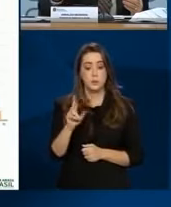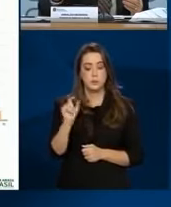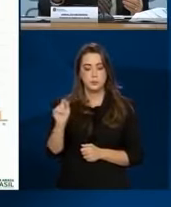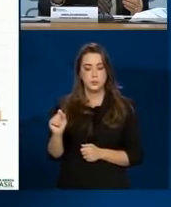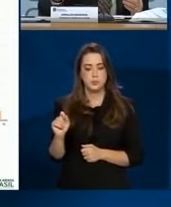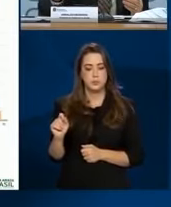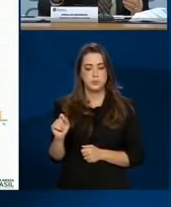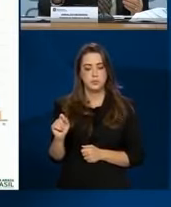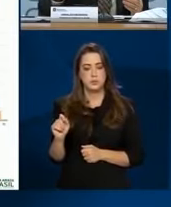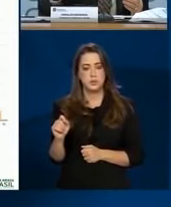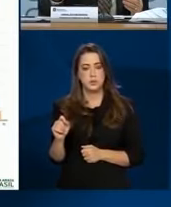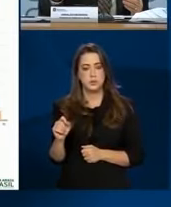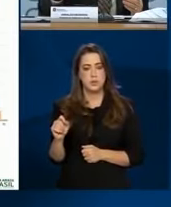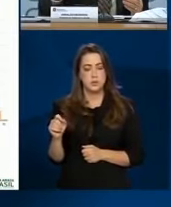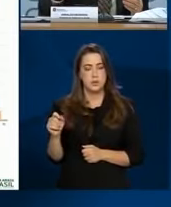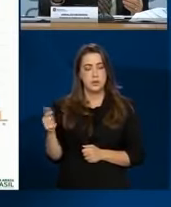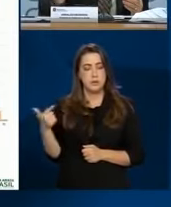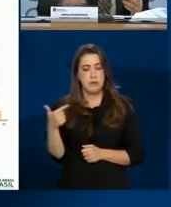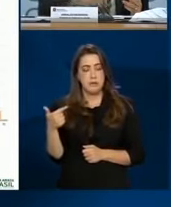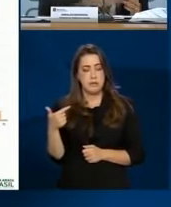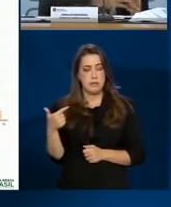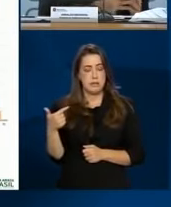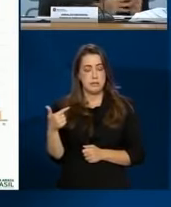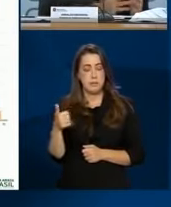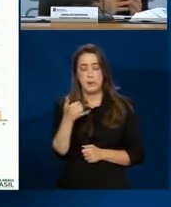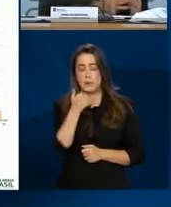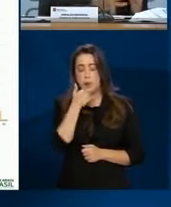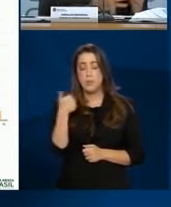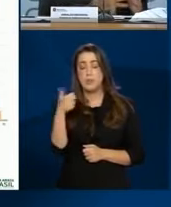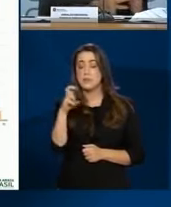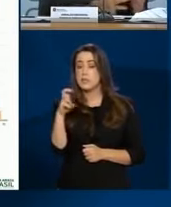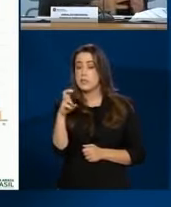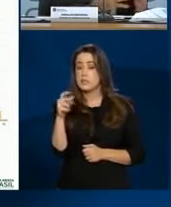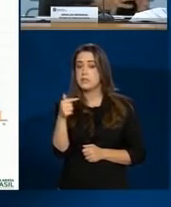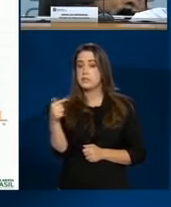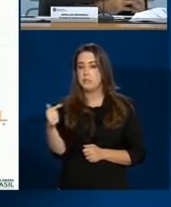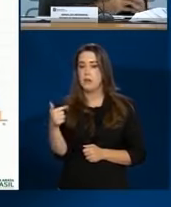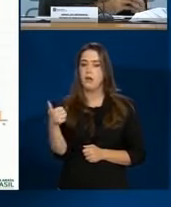15ª, 16ª, 17ª semana epidemiológica, muito